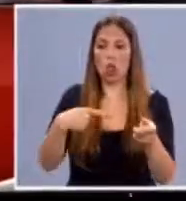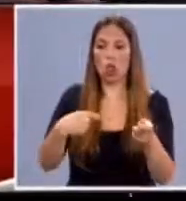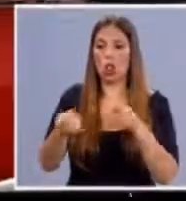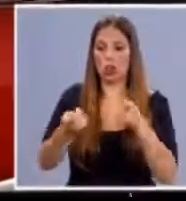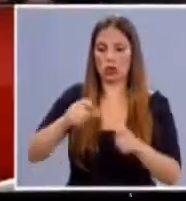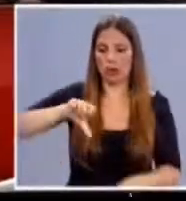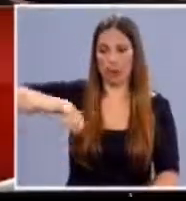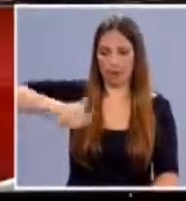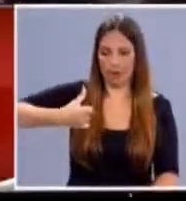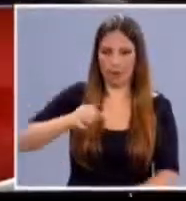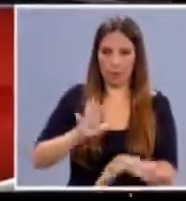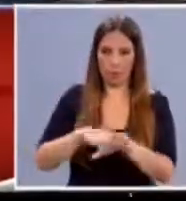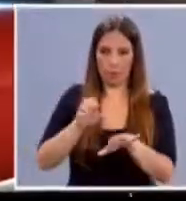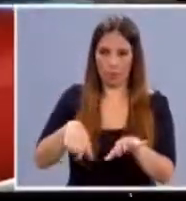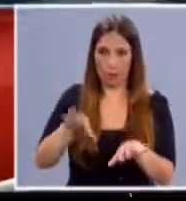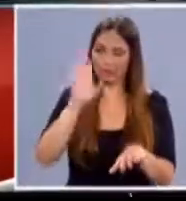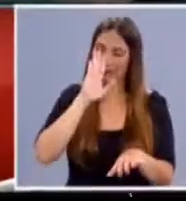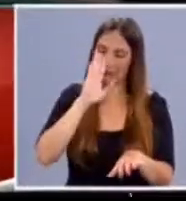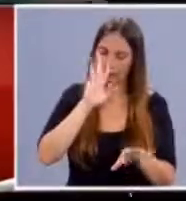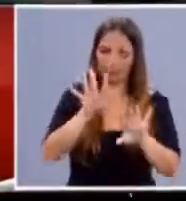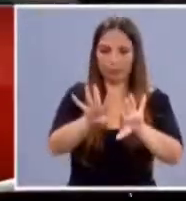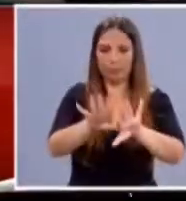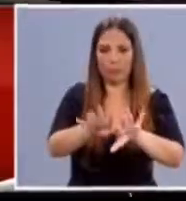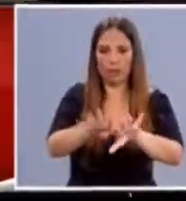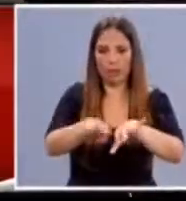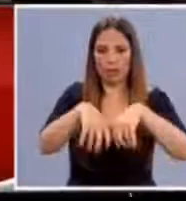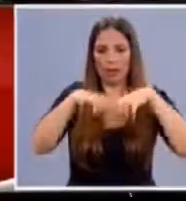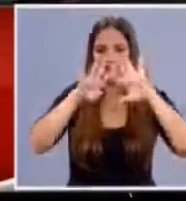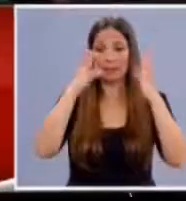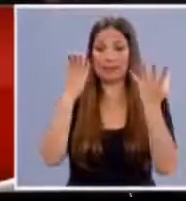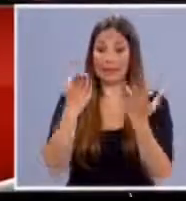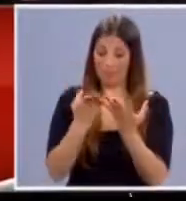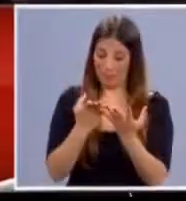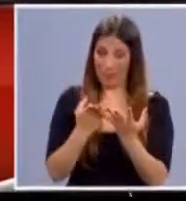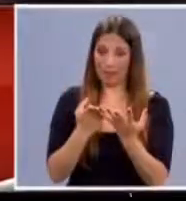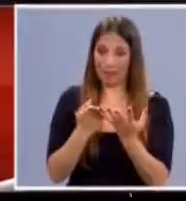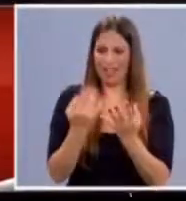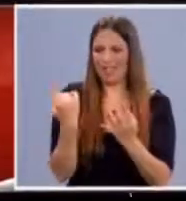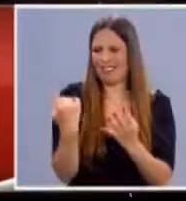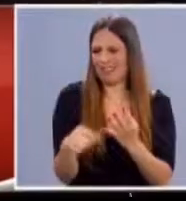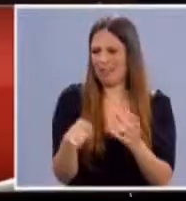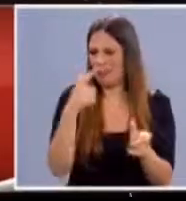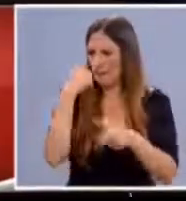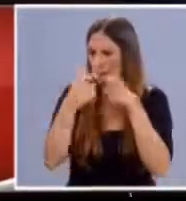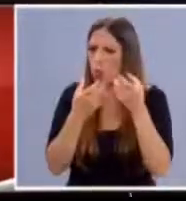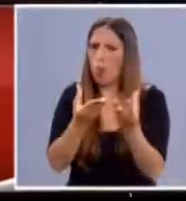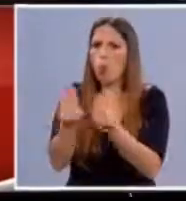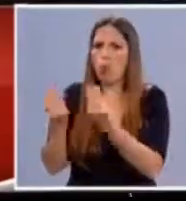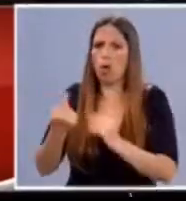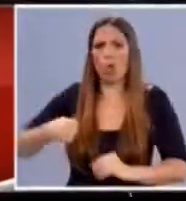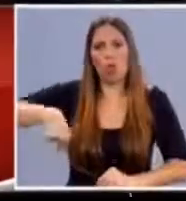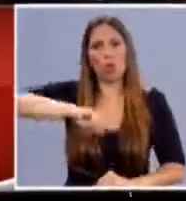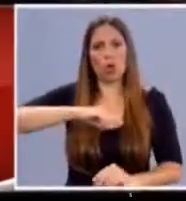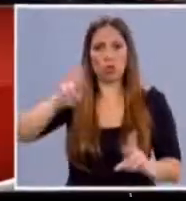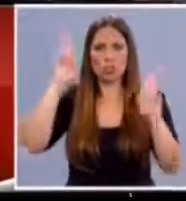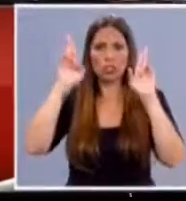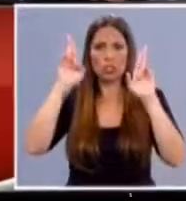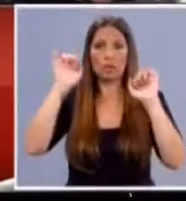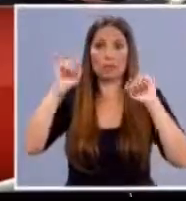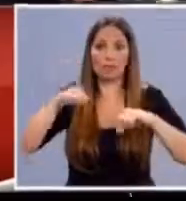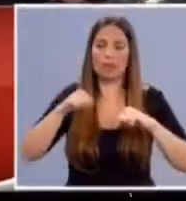que numa Assembleia que se pensa que vai ter muitos sócios, e nós desejamos que sim, se pudessem virem todos era uma